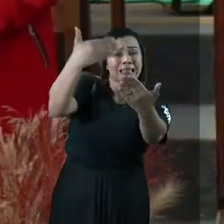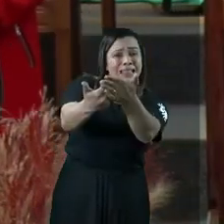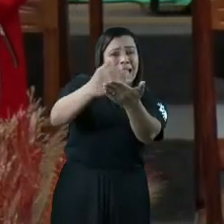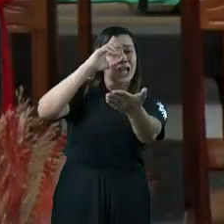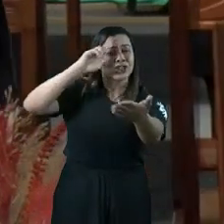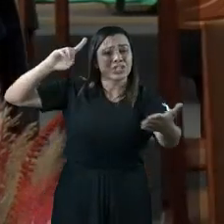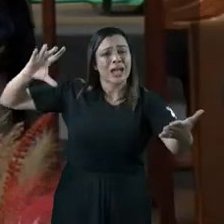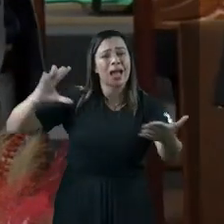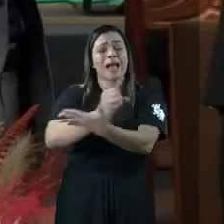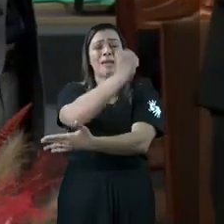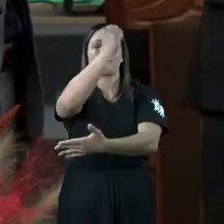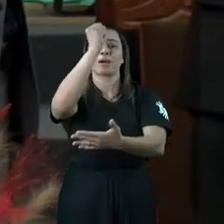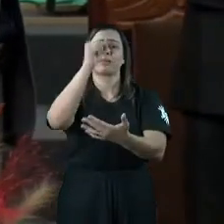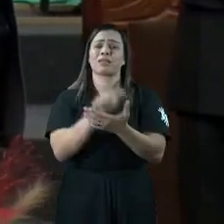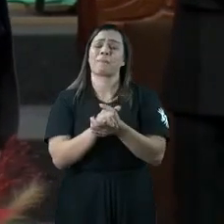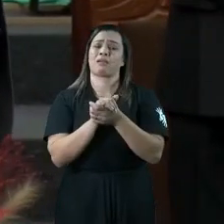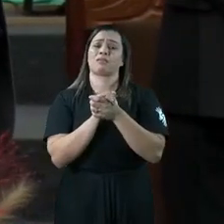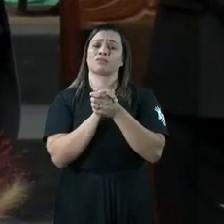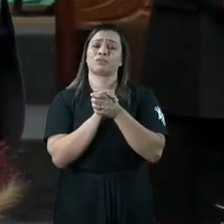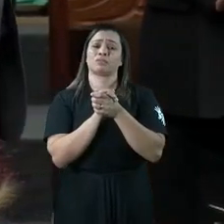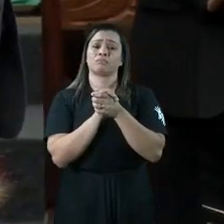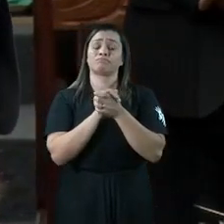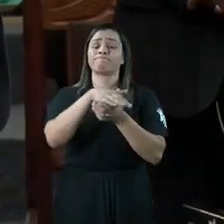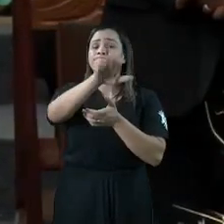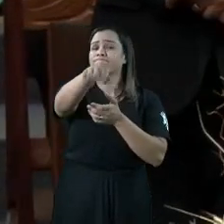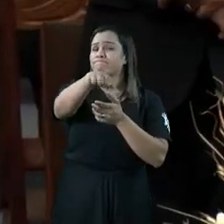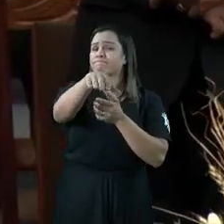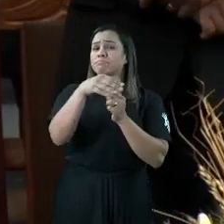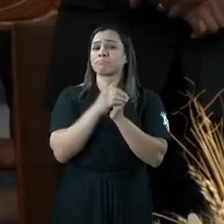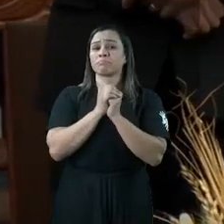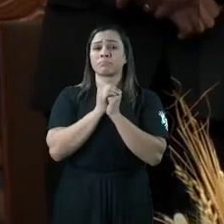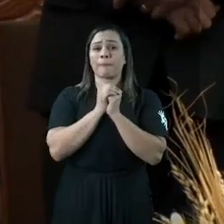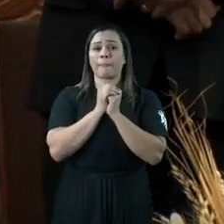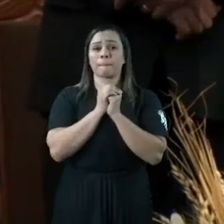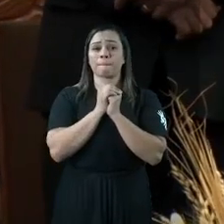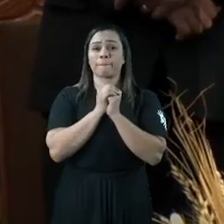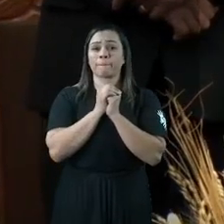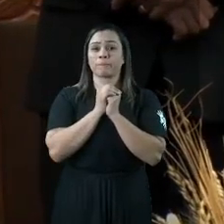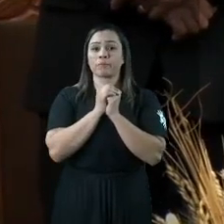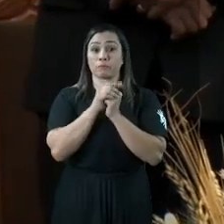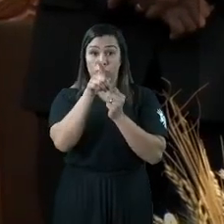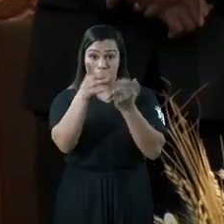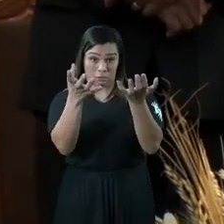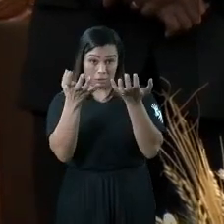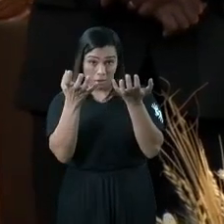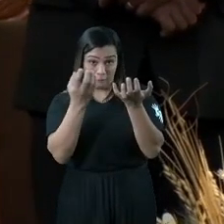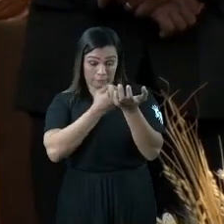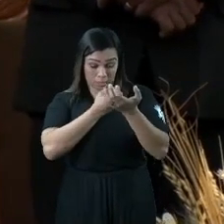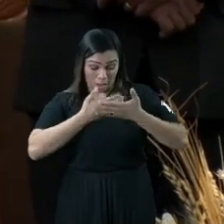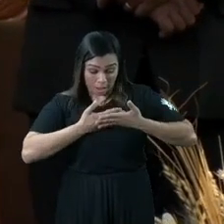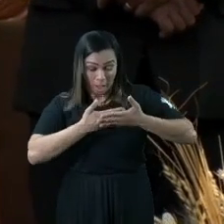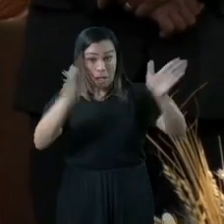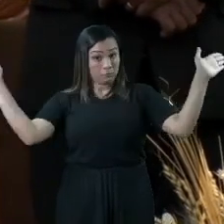Procure alguém do seu lado e pergunte para ele: me ajude a orar nessa instante. Diga assim: só fica perto de mim se você estiver disposto a escancarar as